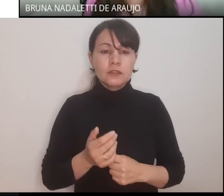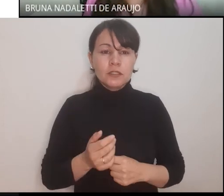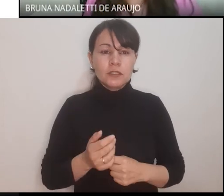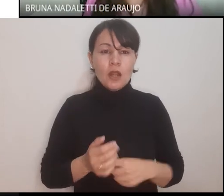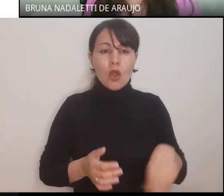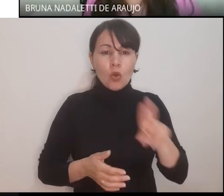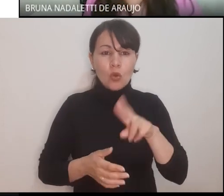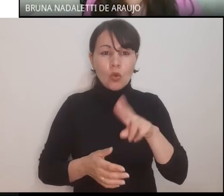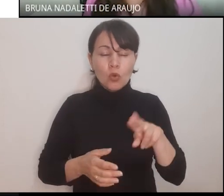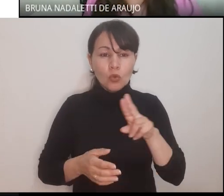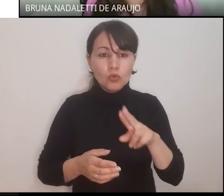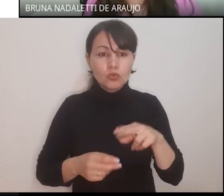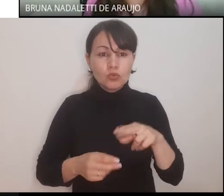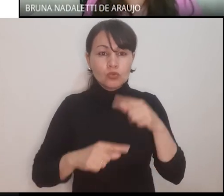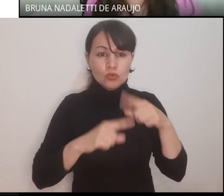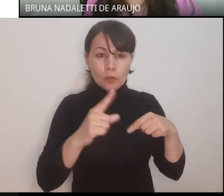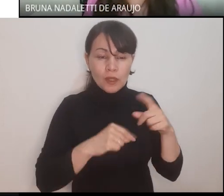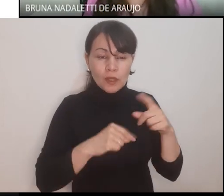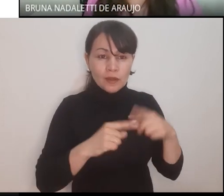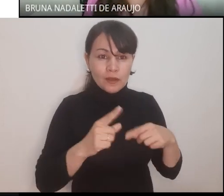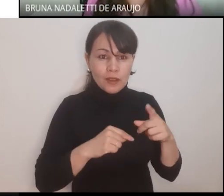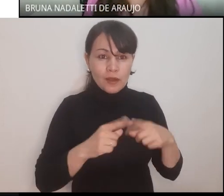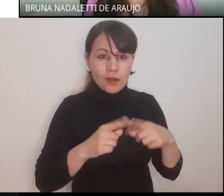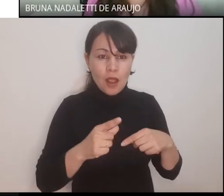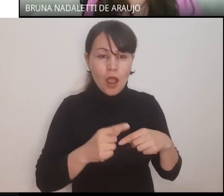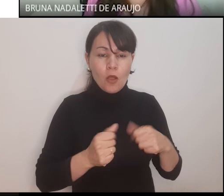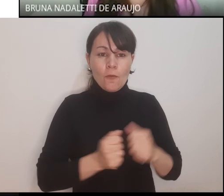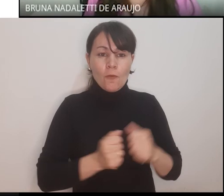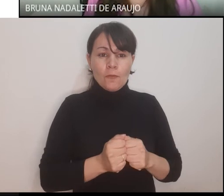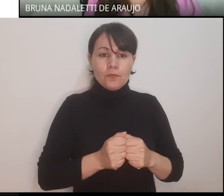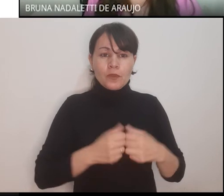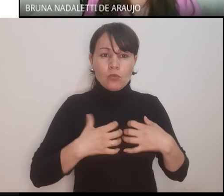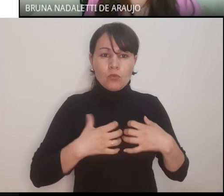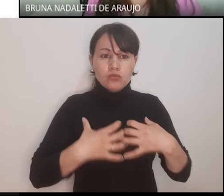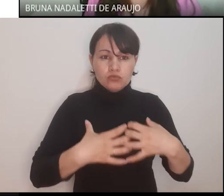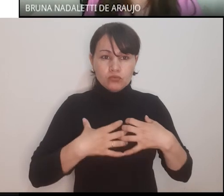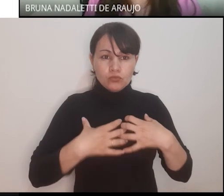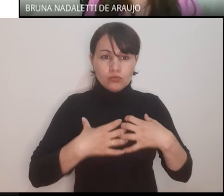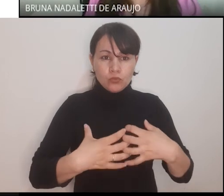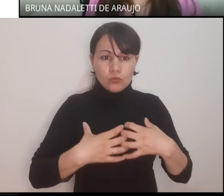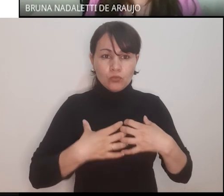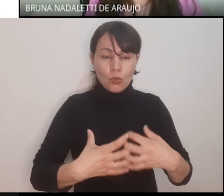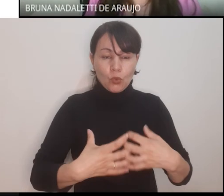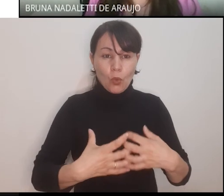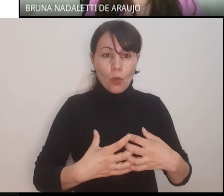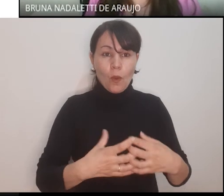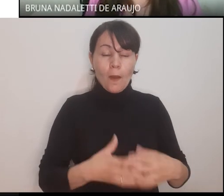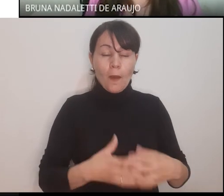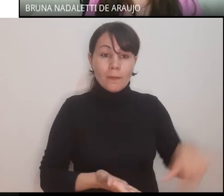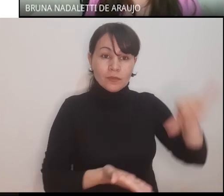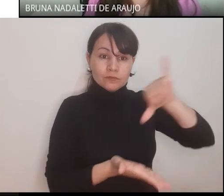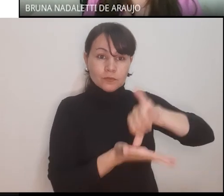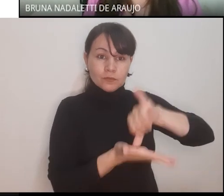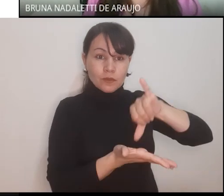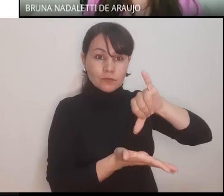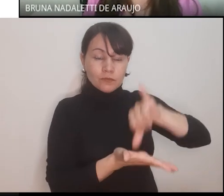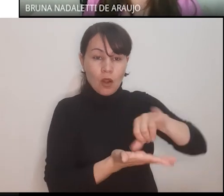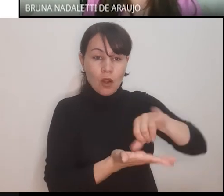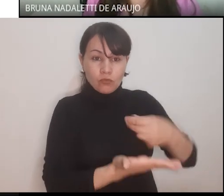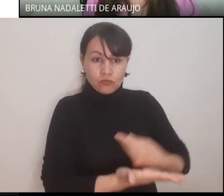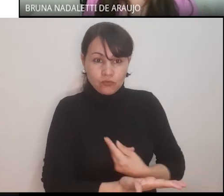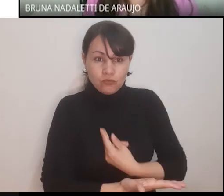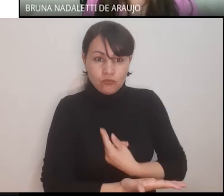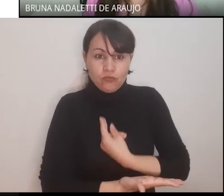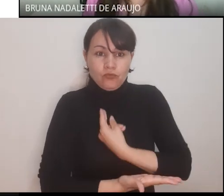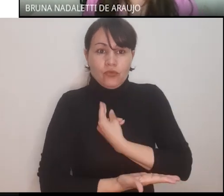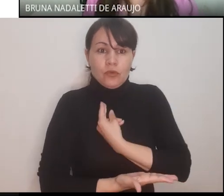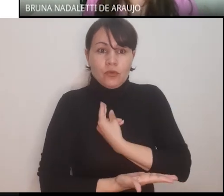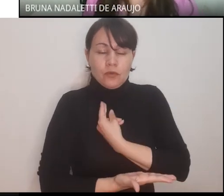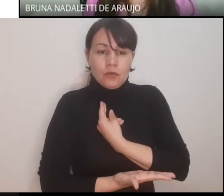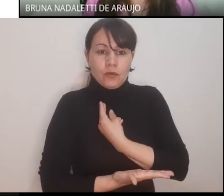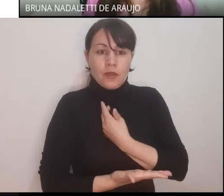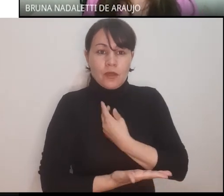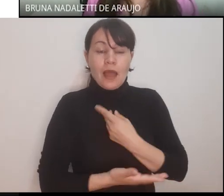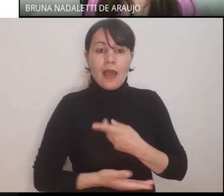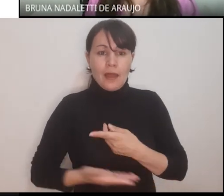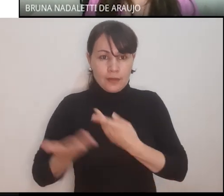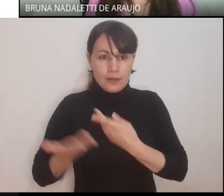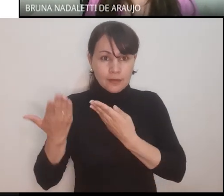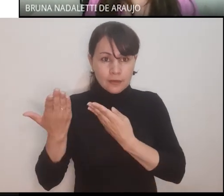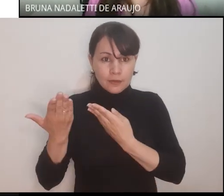básico para punção de acesso venoso central. Claro que, pessoal,